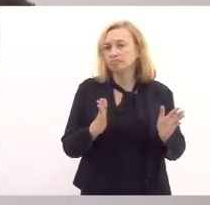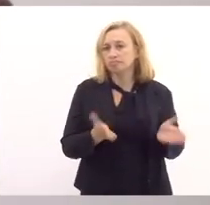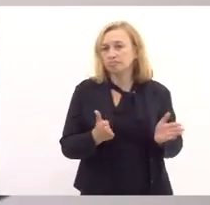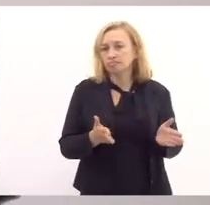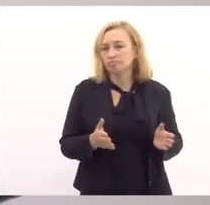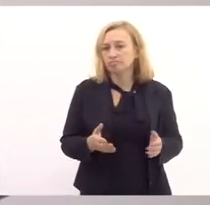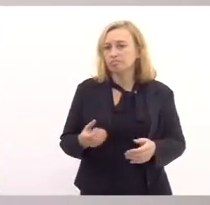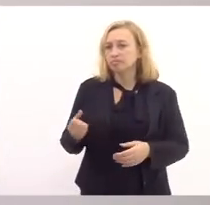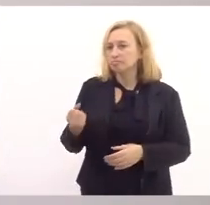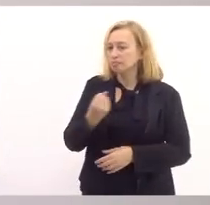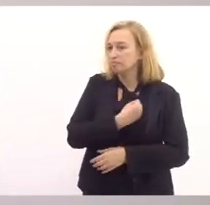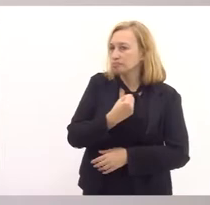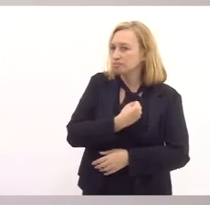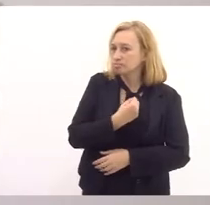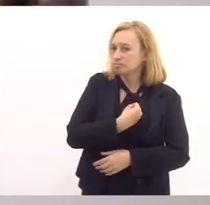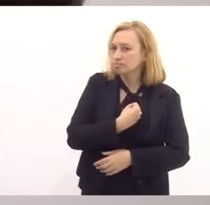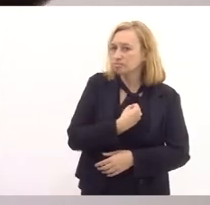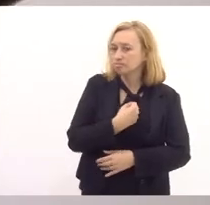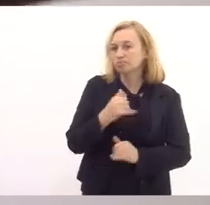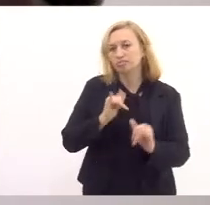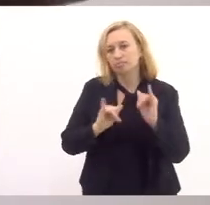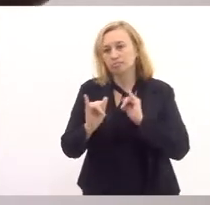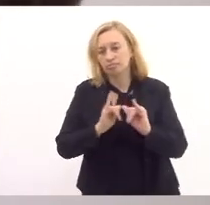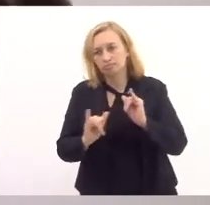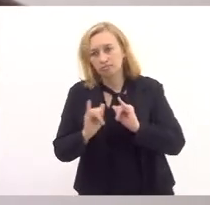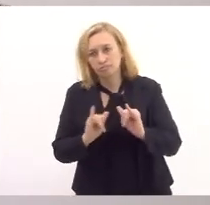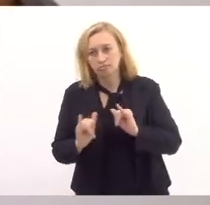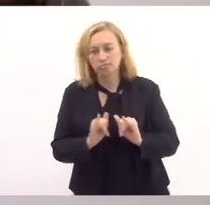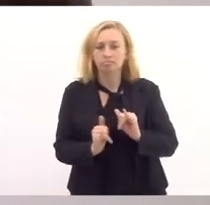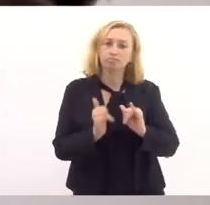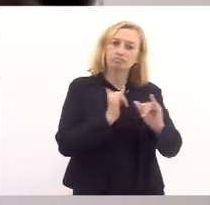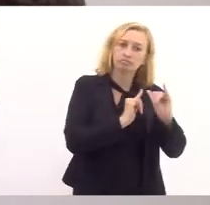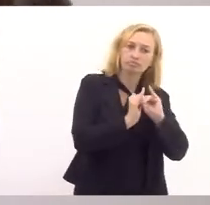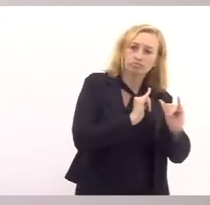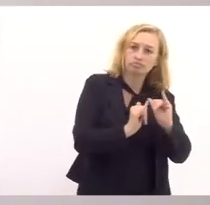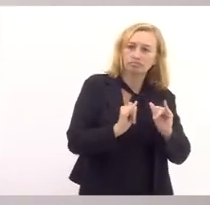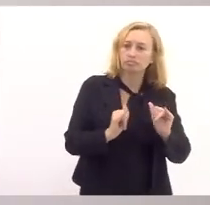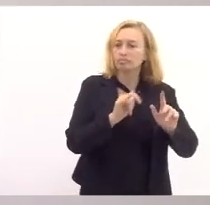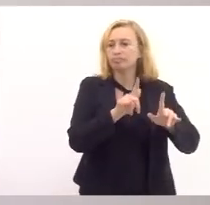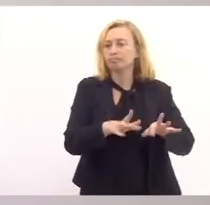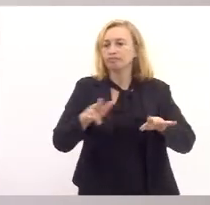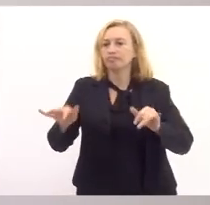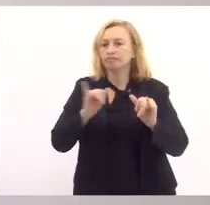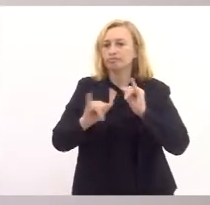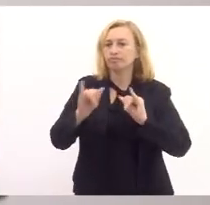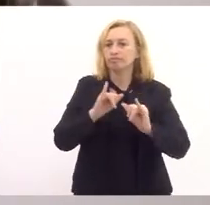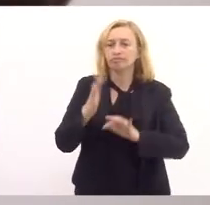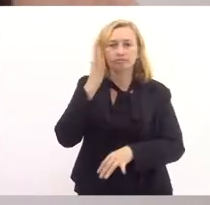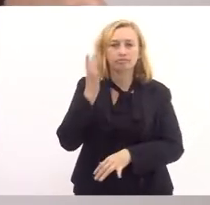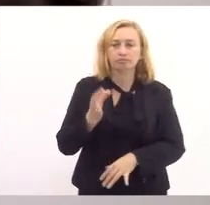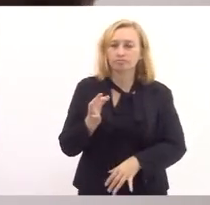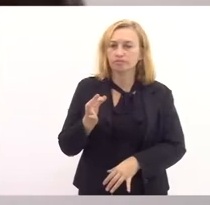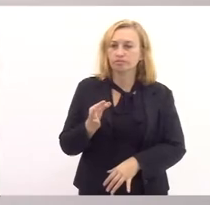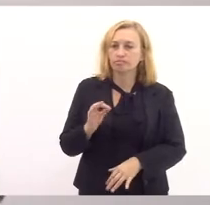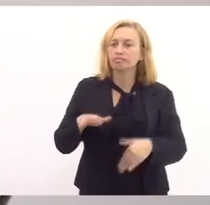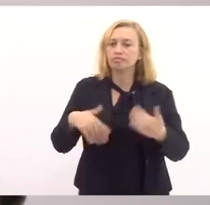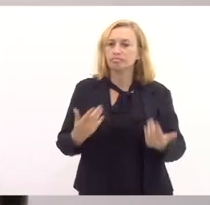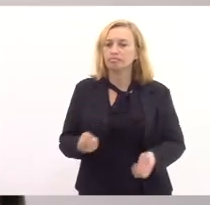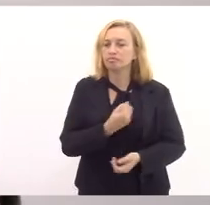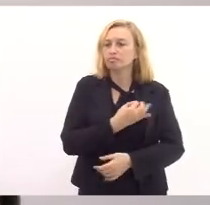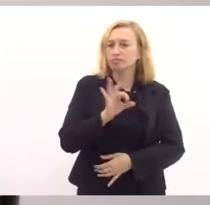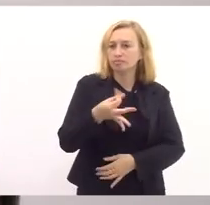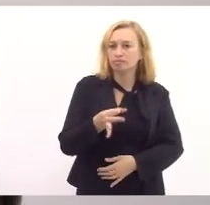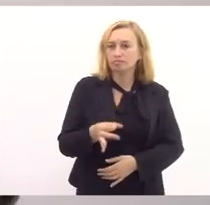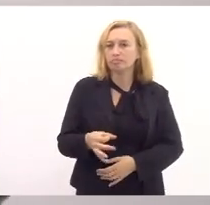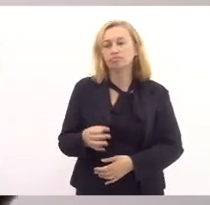passa um dado, a Getrans passa outro, e depois, quando nós vamos ouvir aqui o delegado titular da Delegacia de Roubo de Furto, ele vai ter que se explicar perante